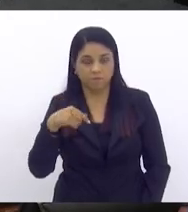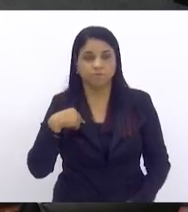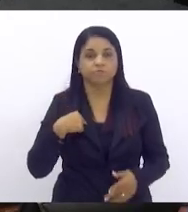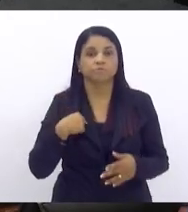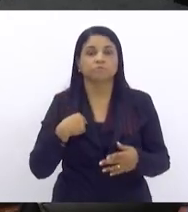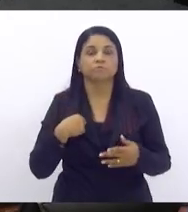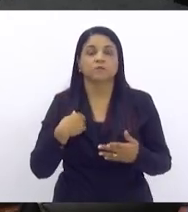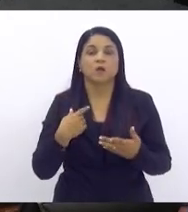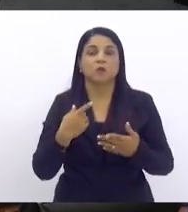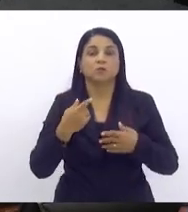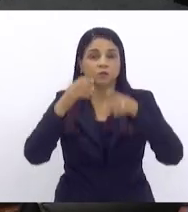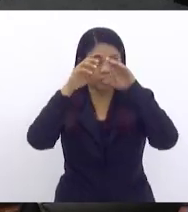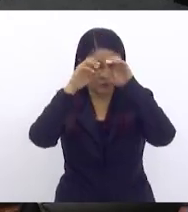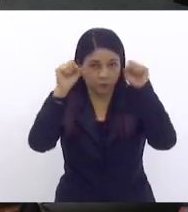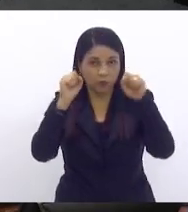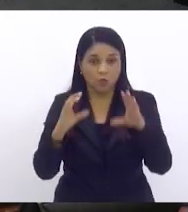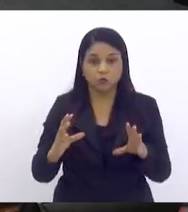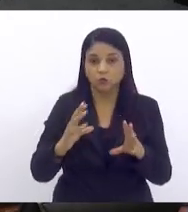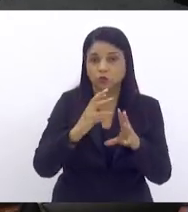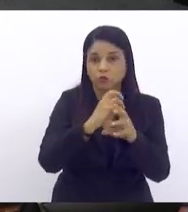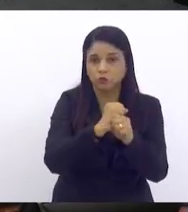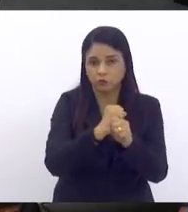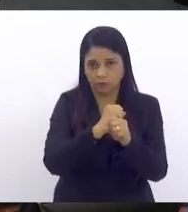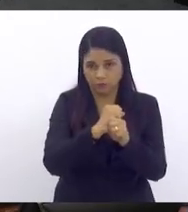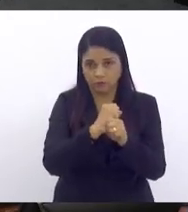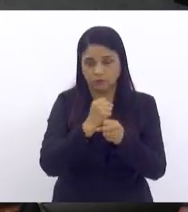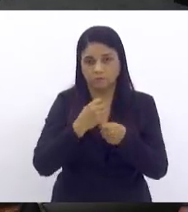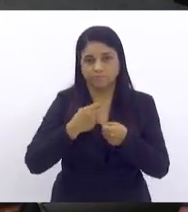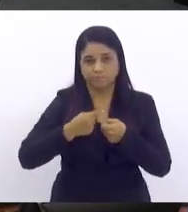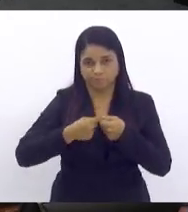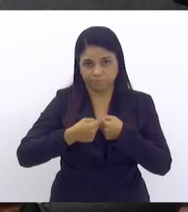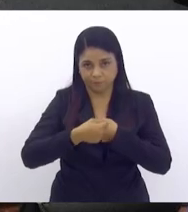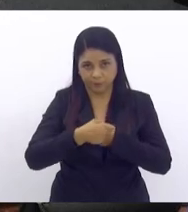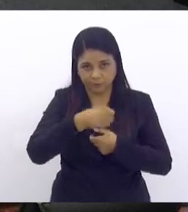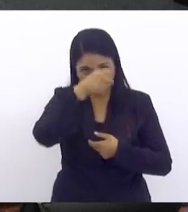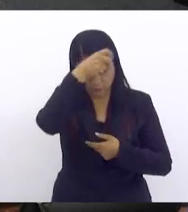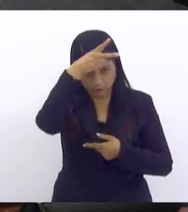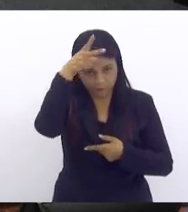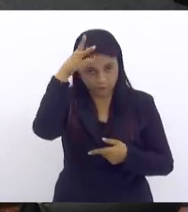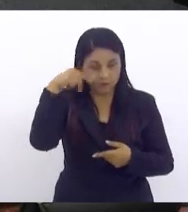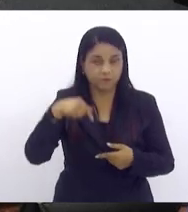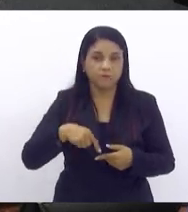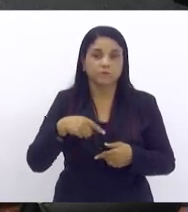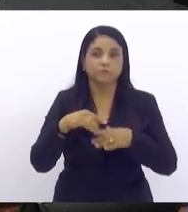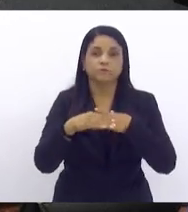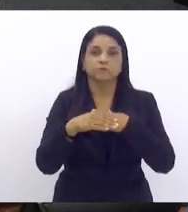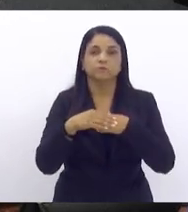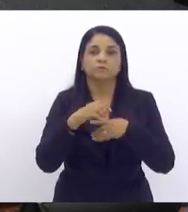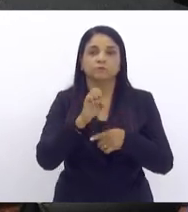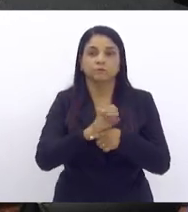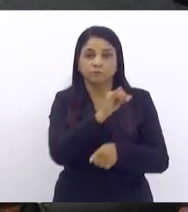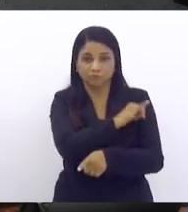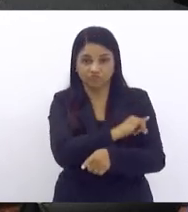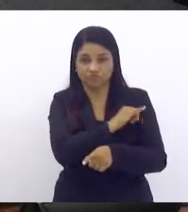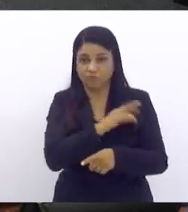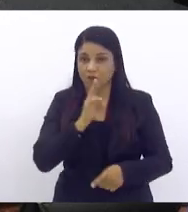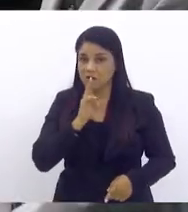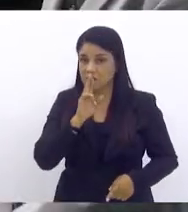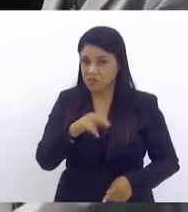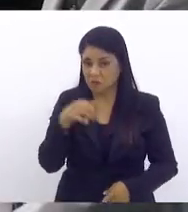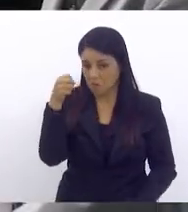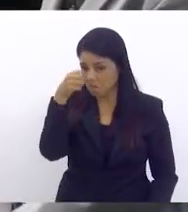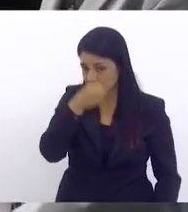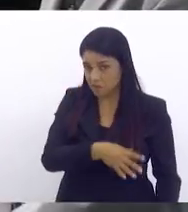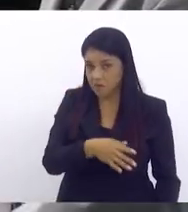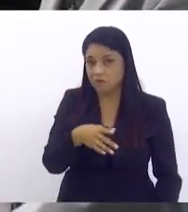inclusive, publica hoje uma resposta, aliás, bastante mal criada, do senhor